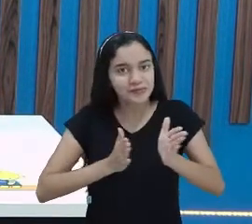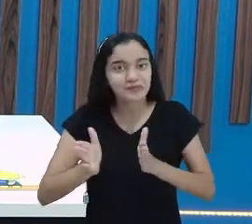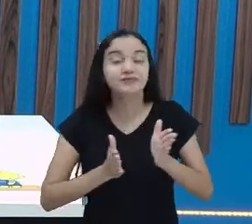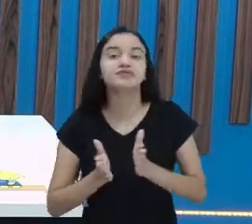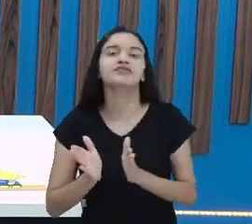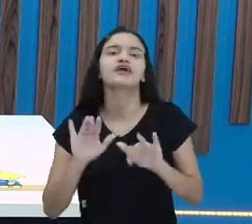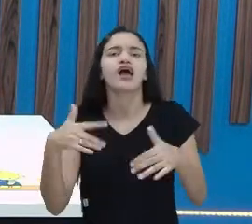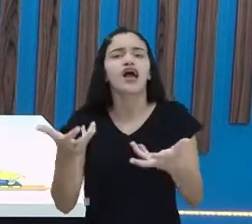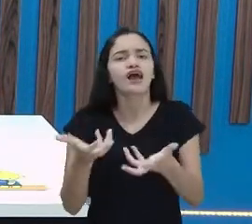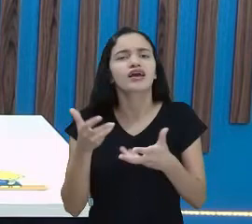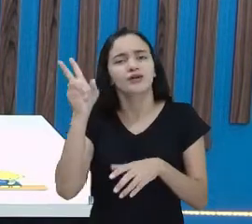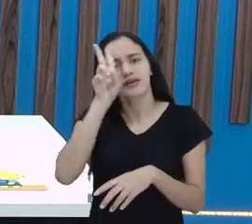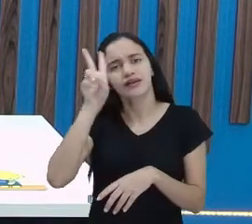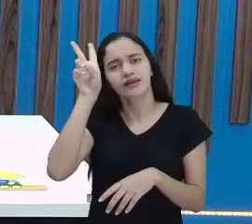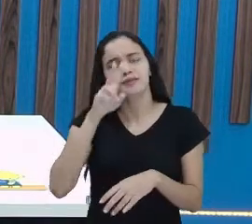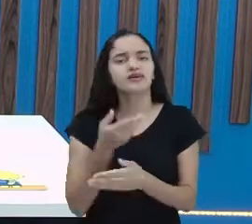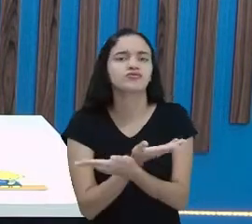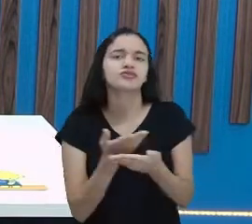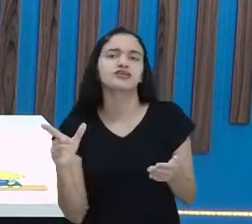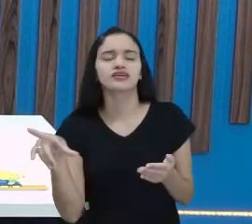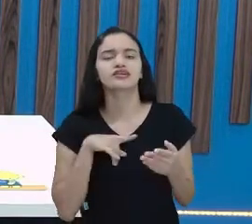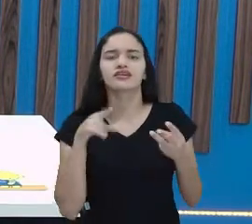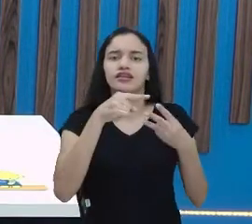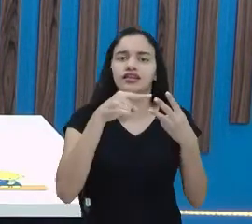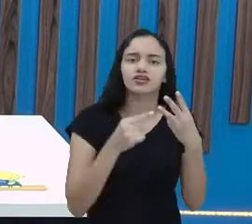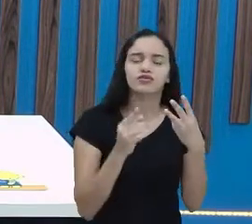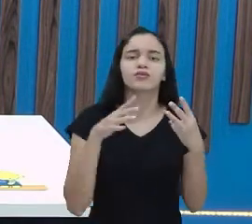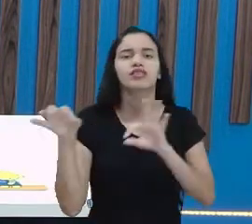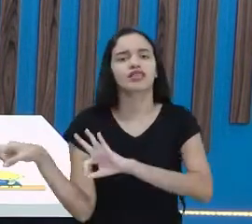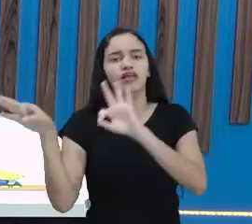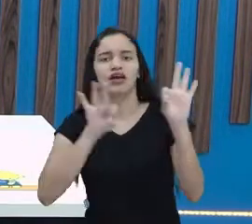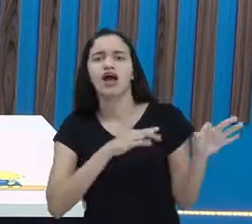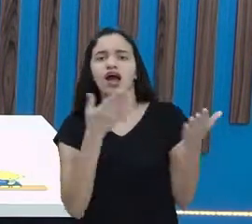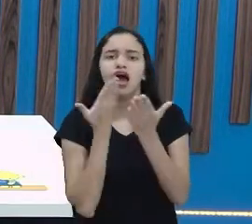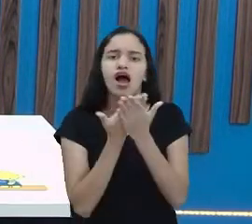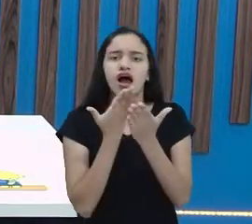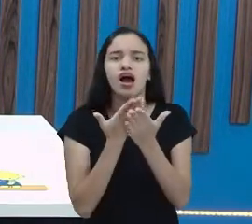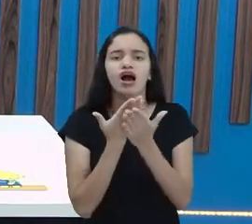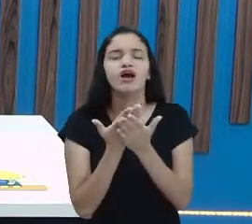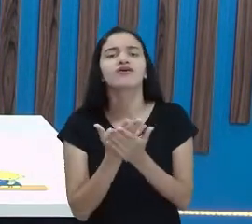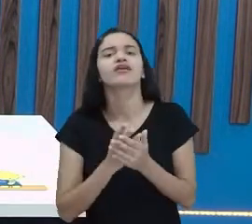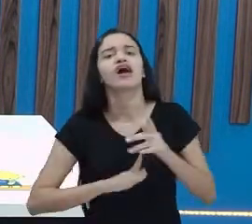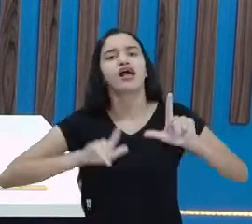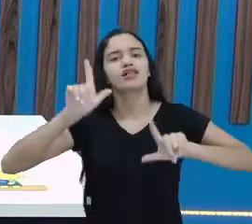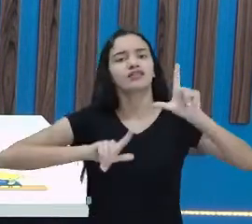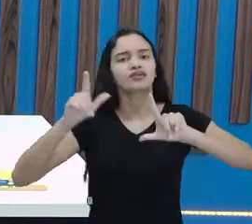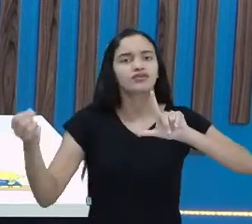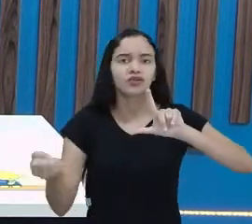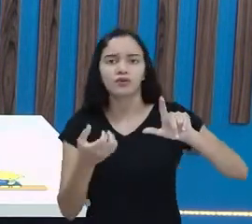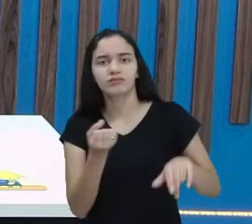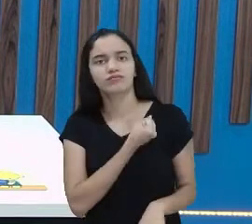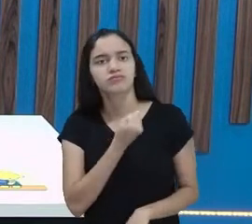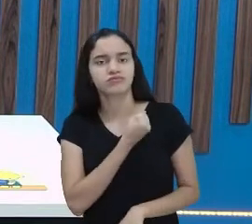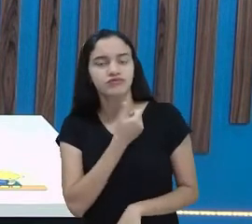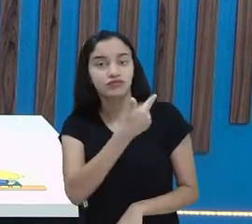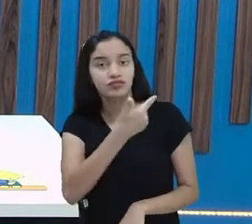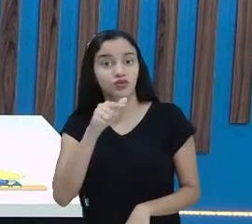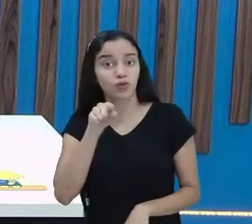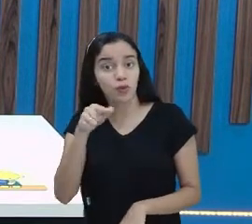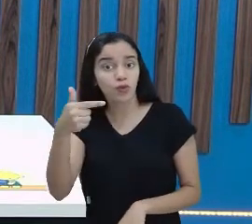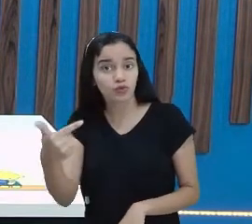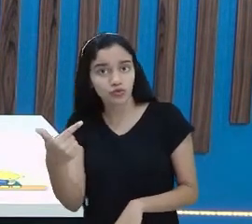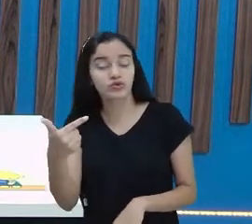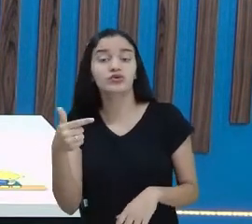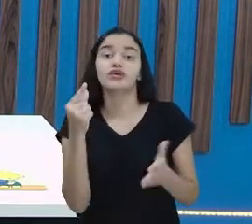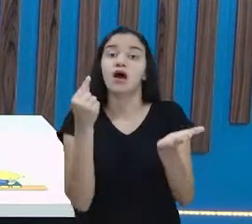acessível. Quero lembrar você que existem 3 maneiras de assistir essa aula, tá? Através da TV Nova Nordeste no canal 22.2,